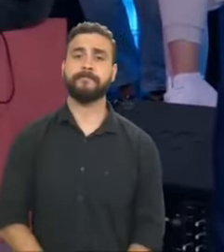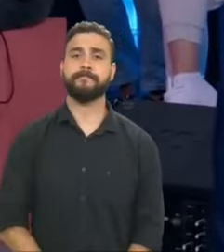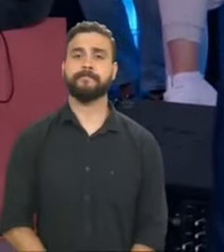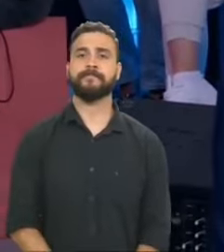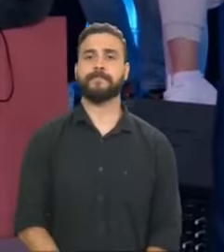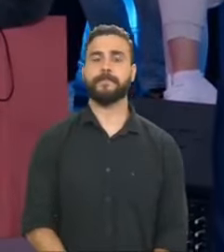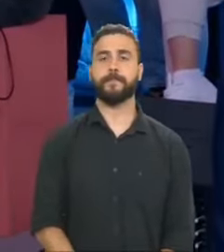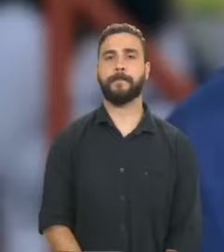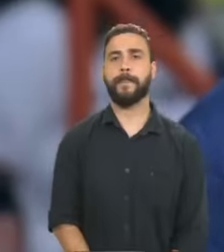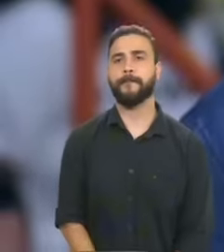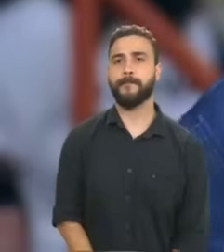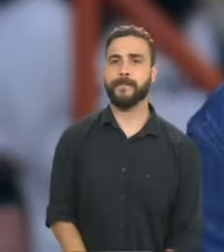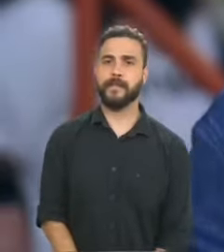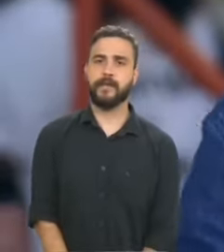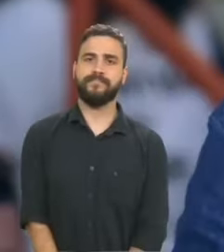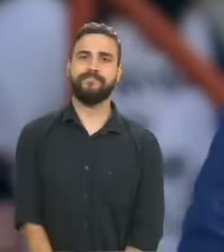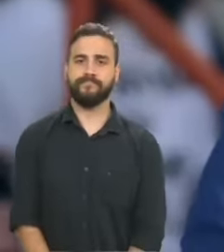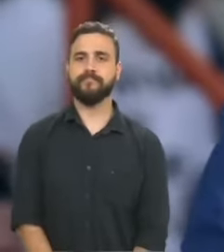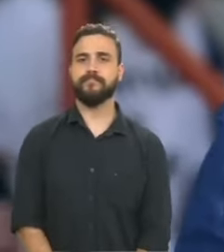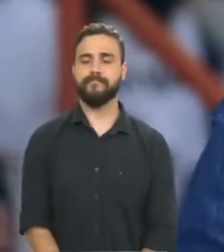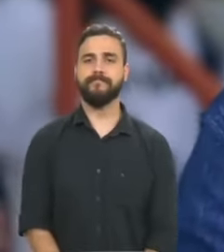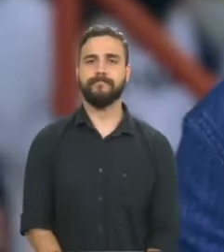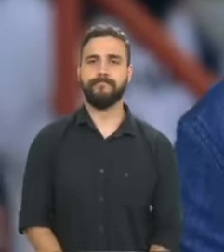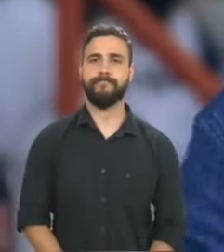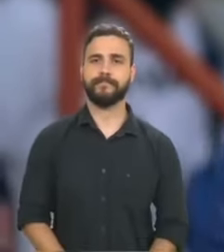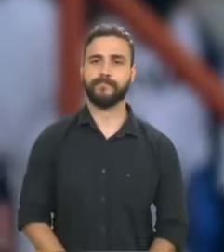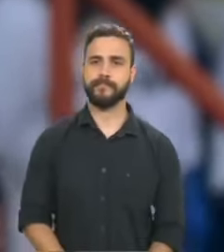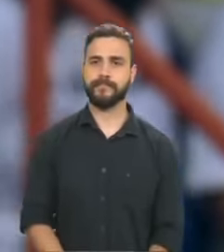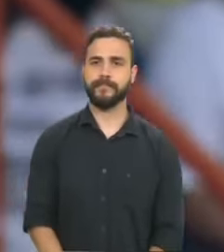tem um departamento disso, eu não vou fazer, porque já tem quem faça por